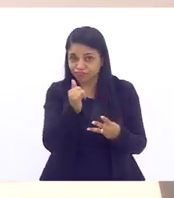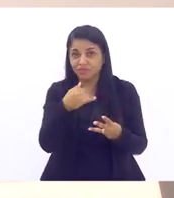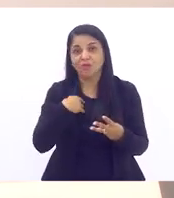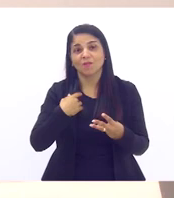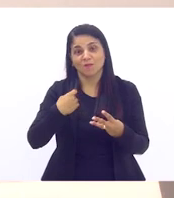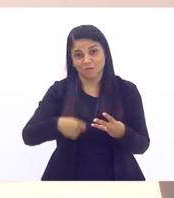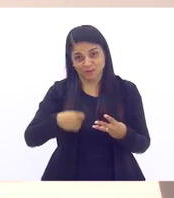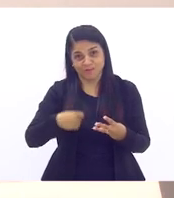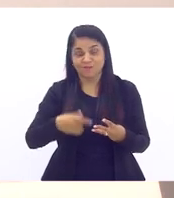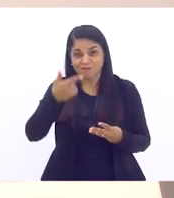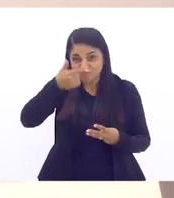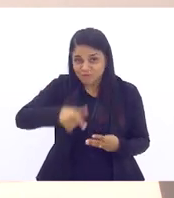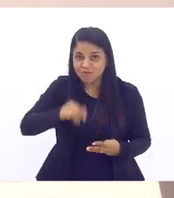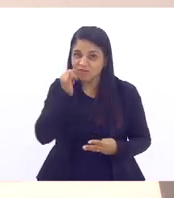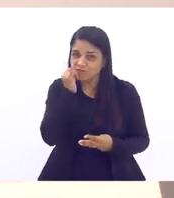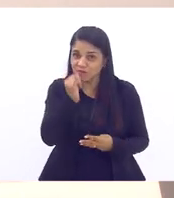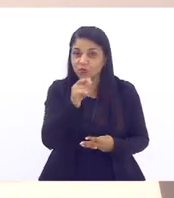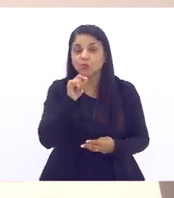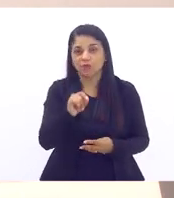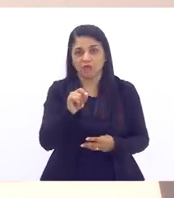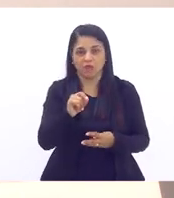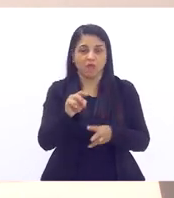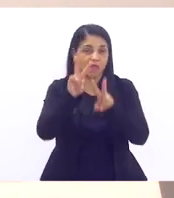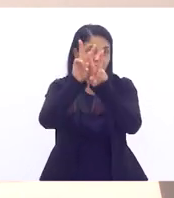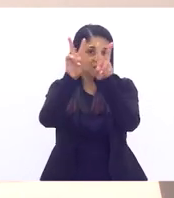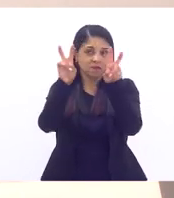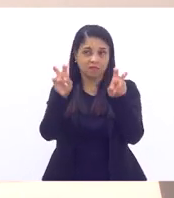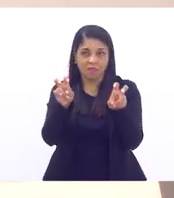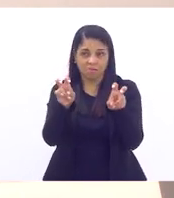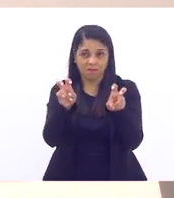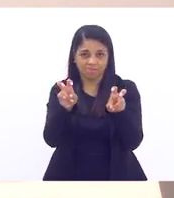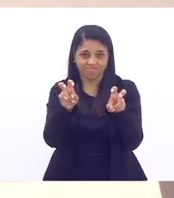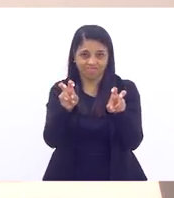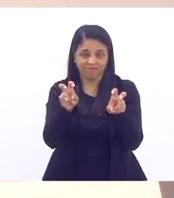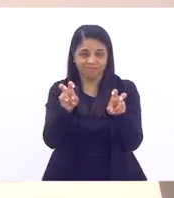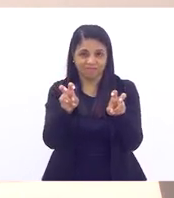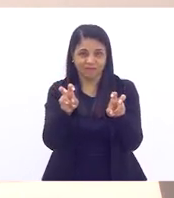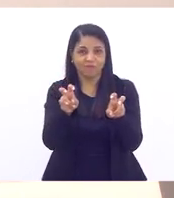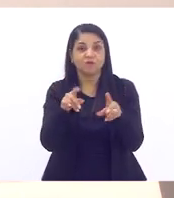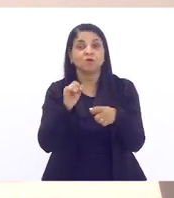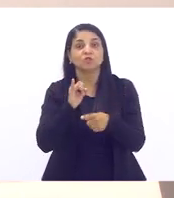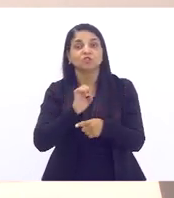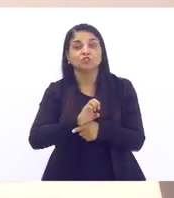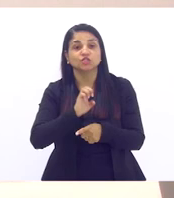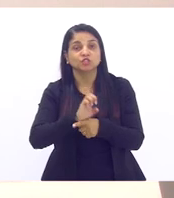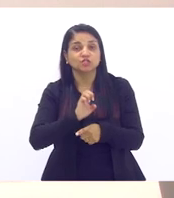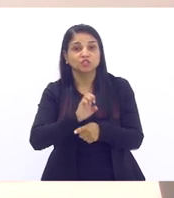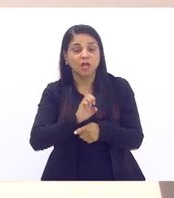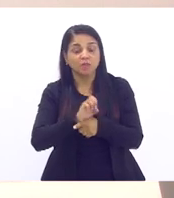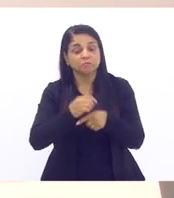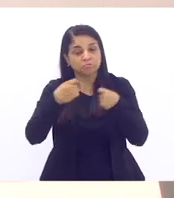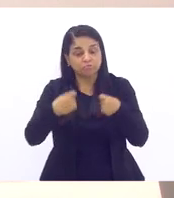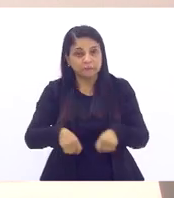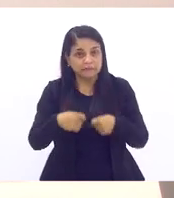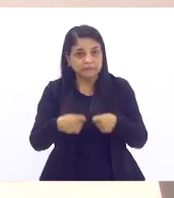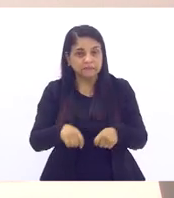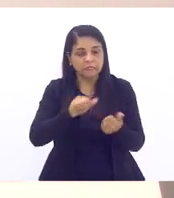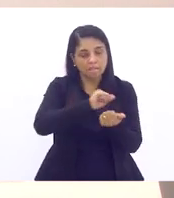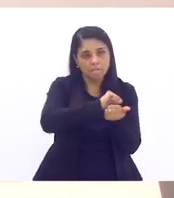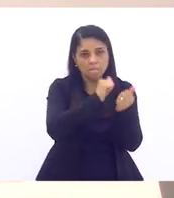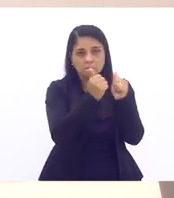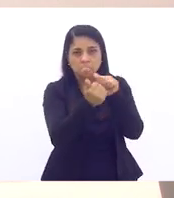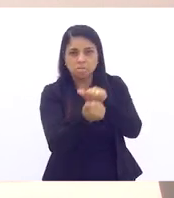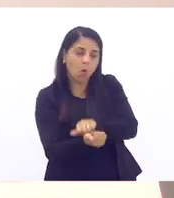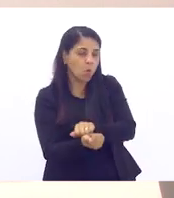é jogar luz sobre o tema das doenças raras e como o estado precisa permanentemente se aprimorar para atender